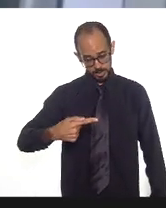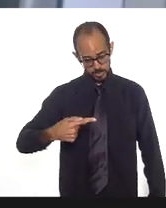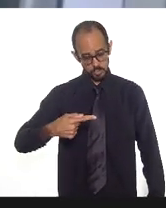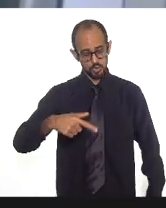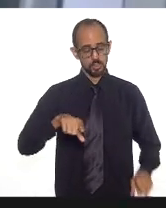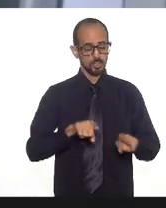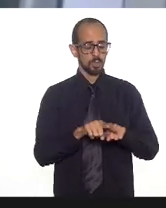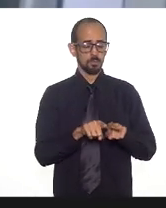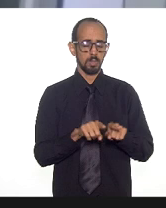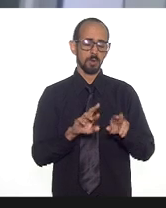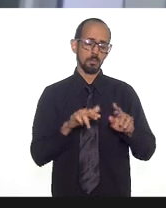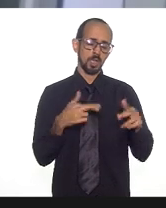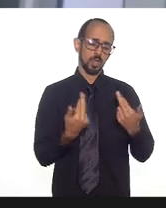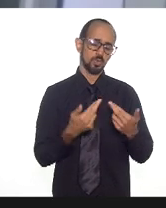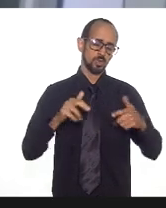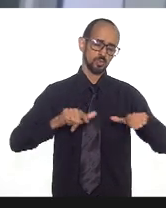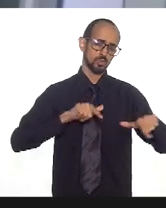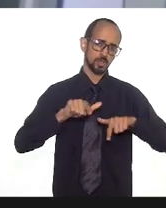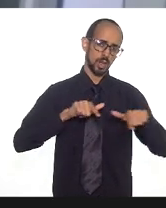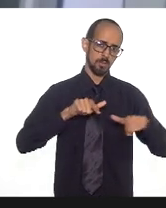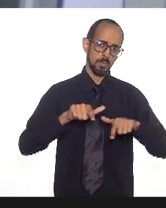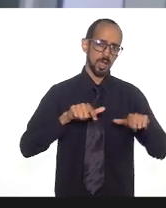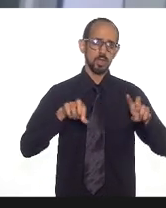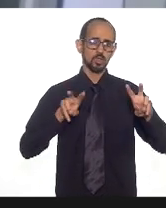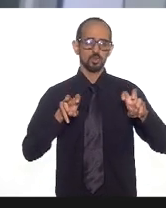específica sobre essas pautas dos servidores, e aí